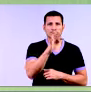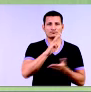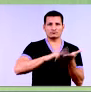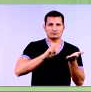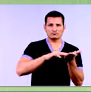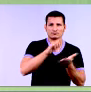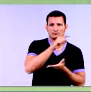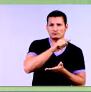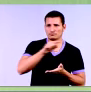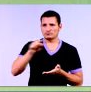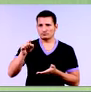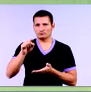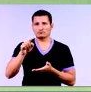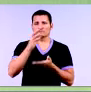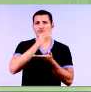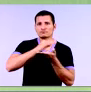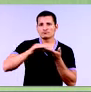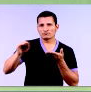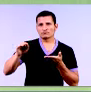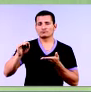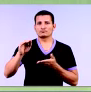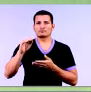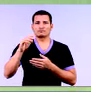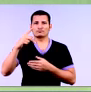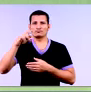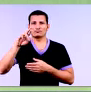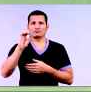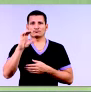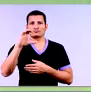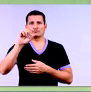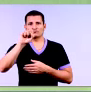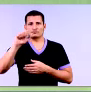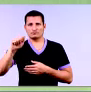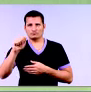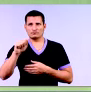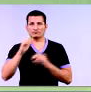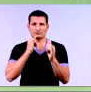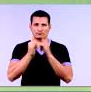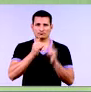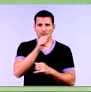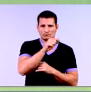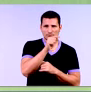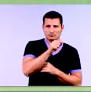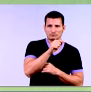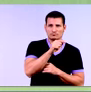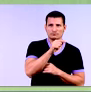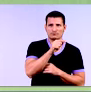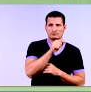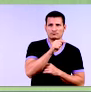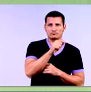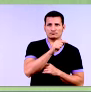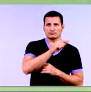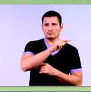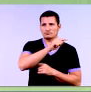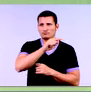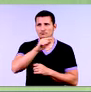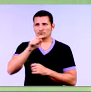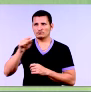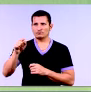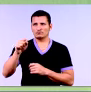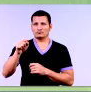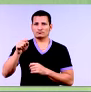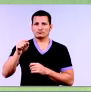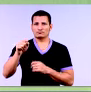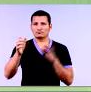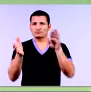página processa.php. A informação sai deste lugar, tendo este lugar